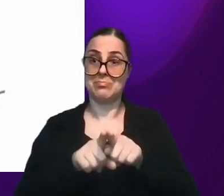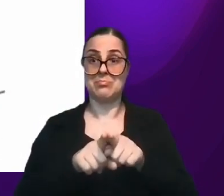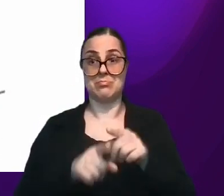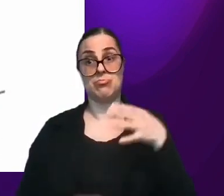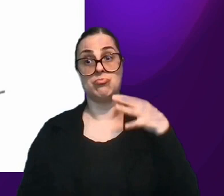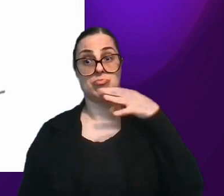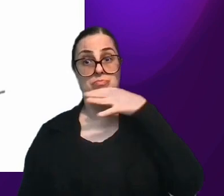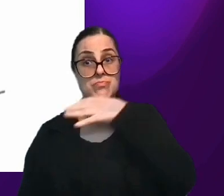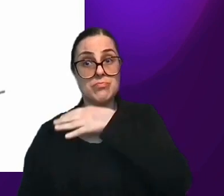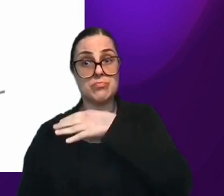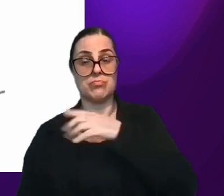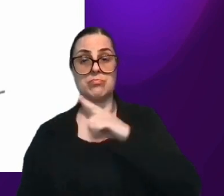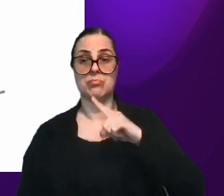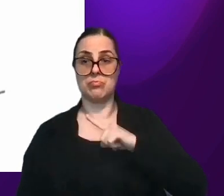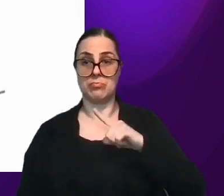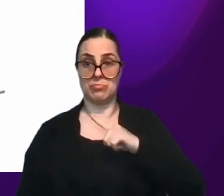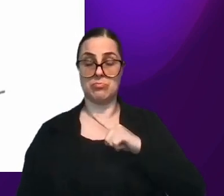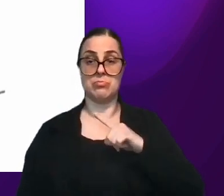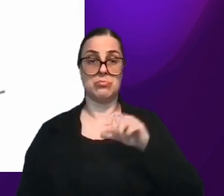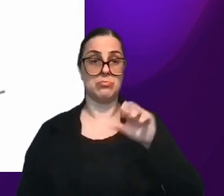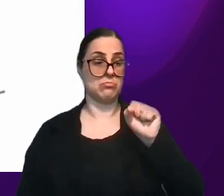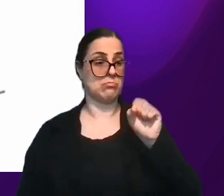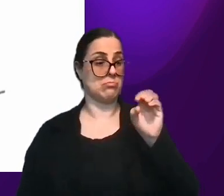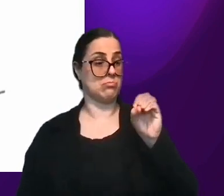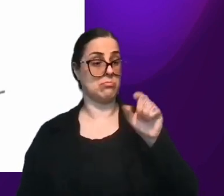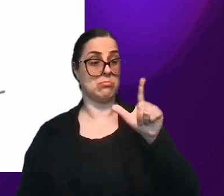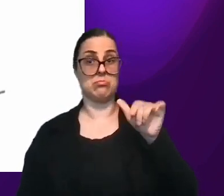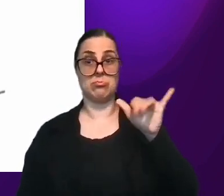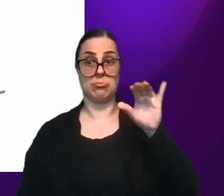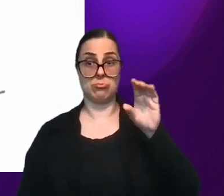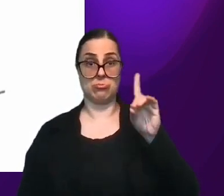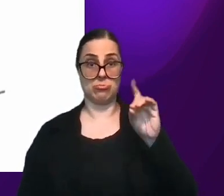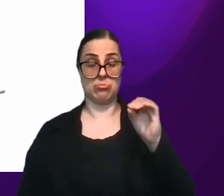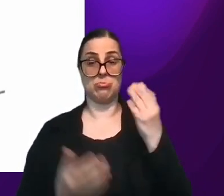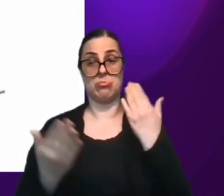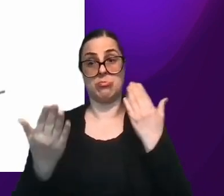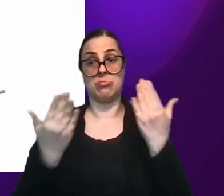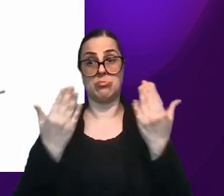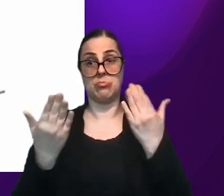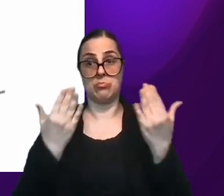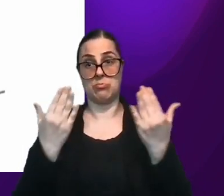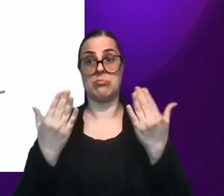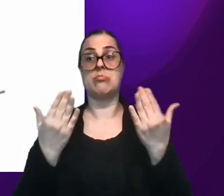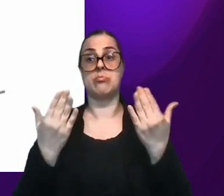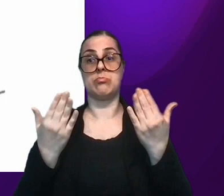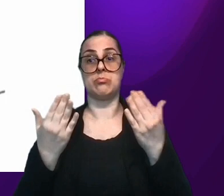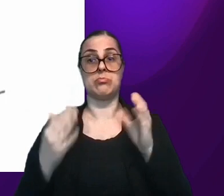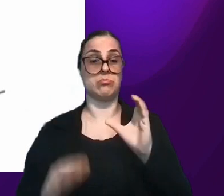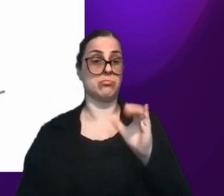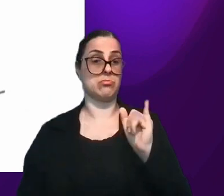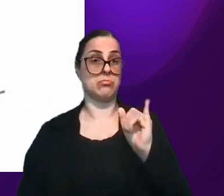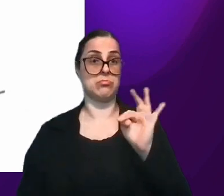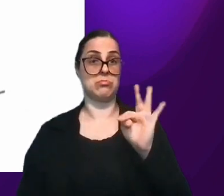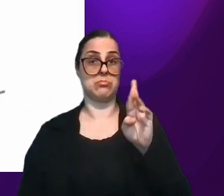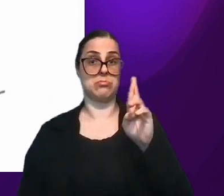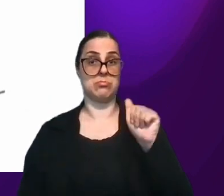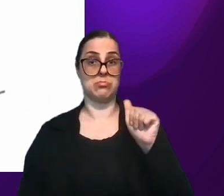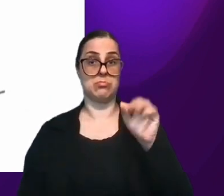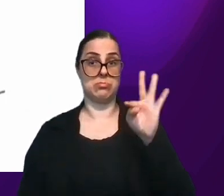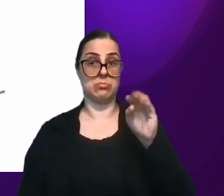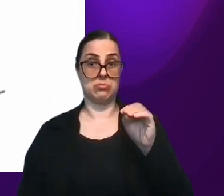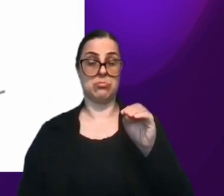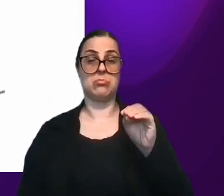fase sólida do sangue descontado, em relação à dose de citrato que você está oferecendo. Isso vai te dar a carga citrática, ou